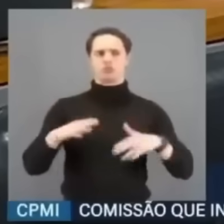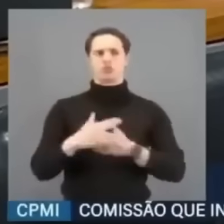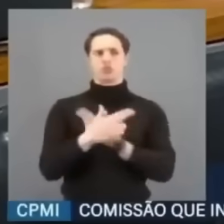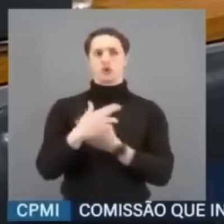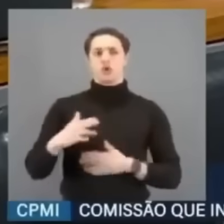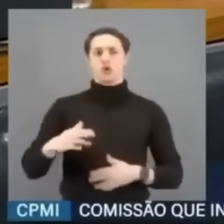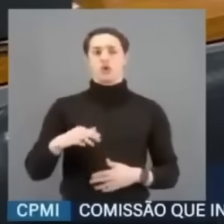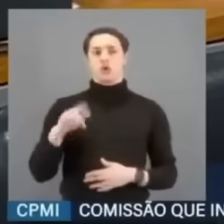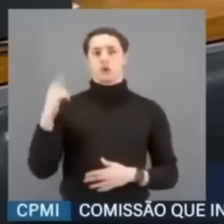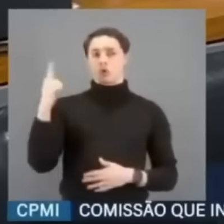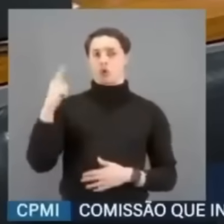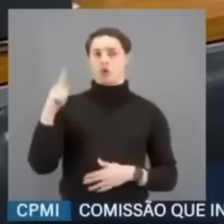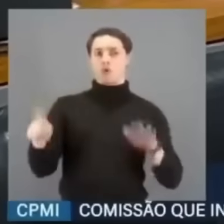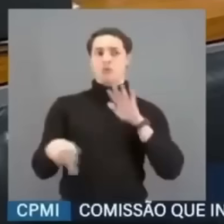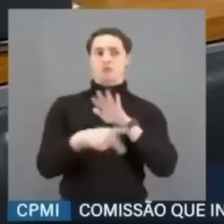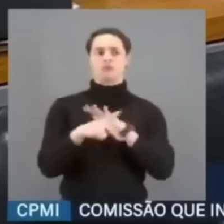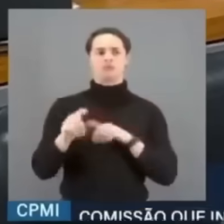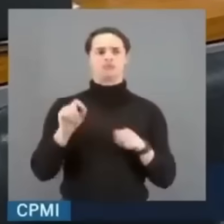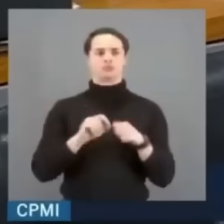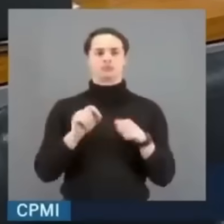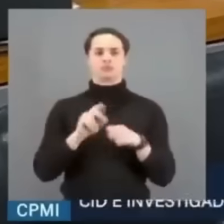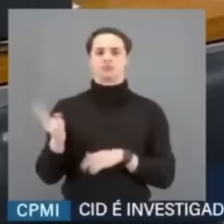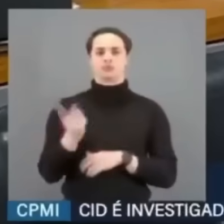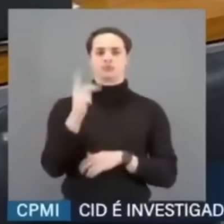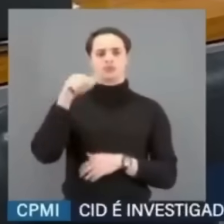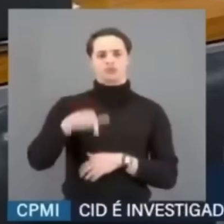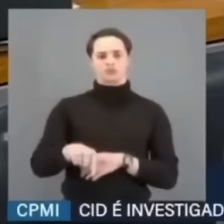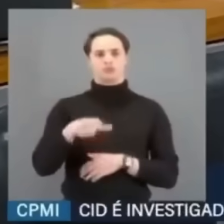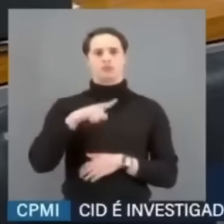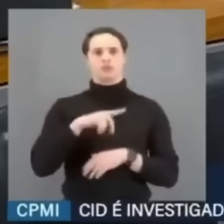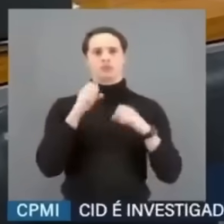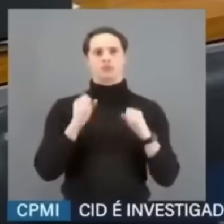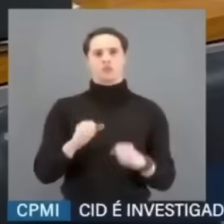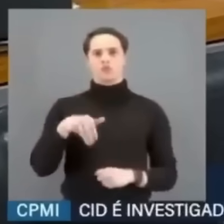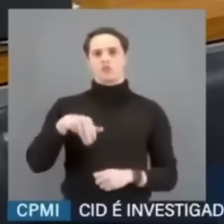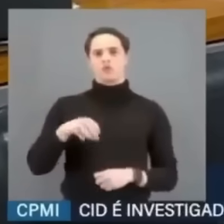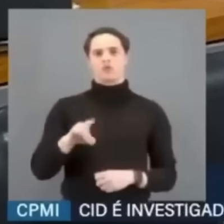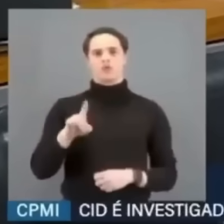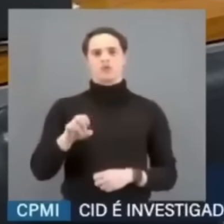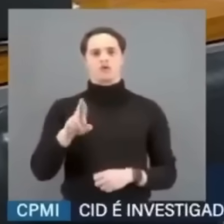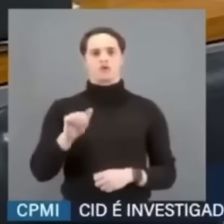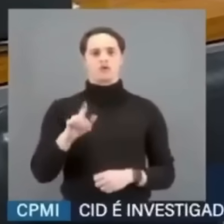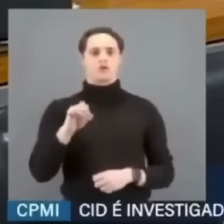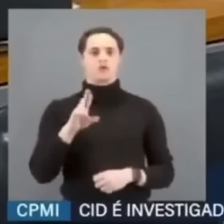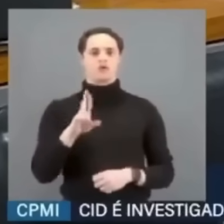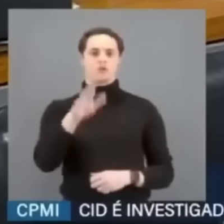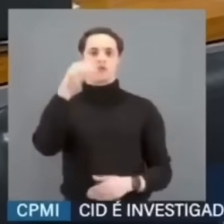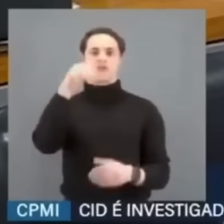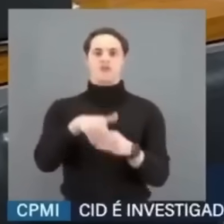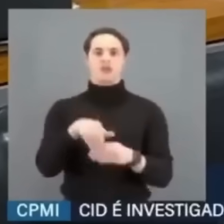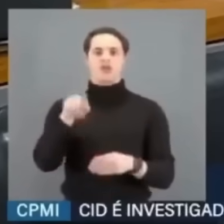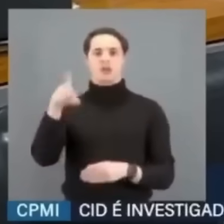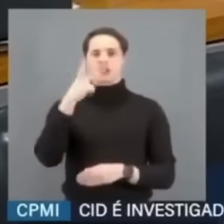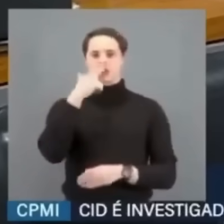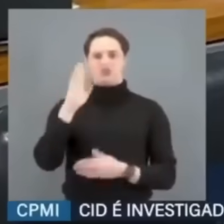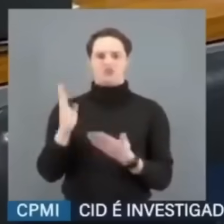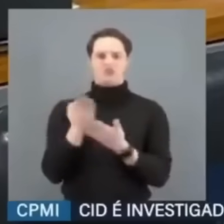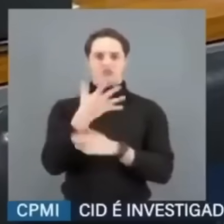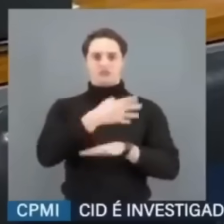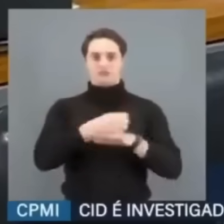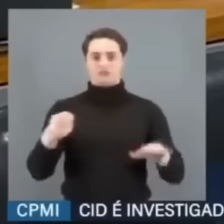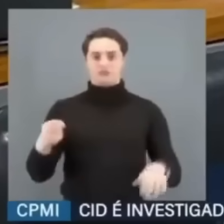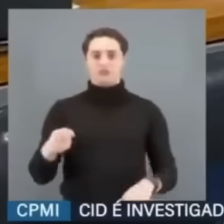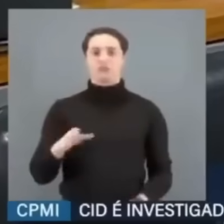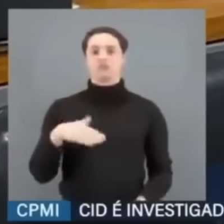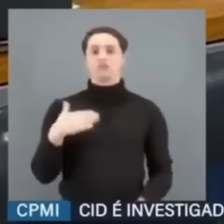Goiânia para fazer valer aqui a força do que eles chamavam de impedir a fraude eleitoral e dar o golpe de Estado.